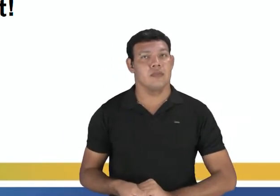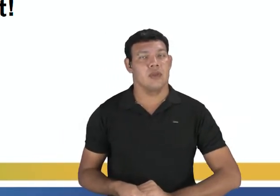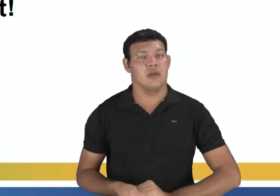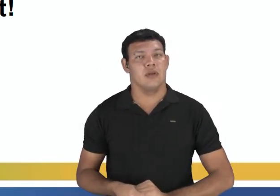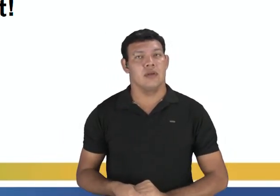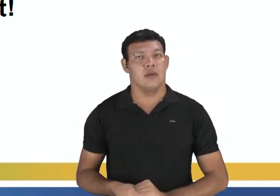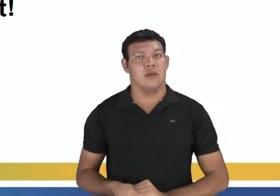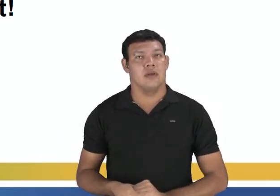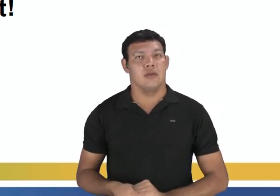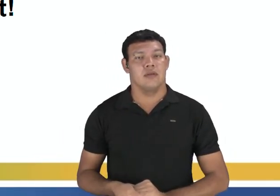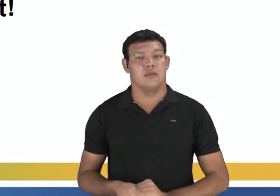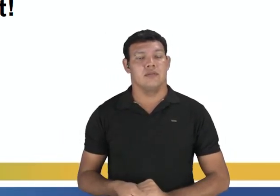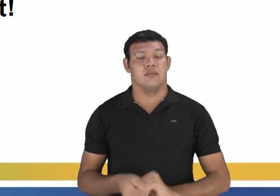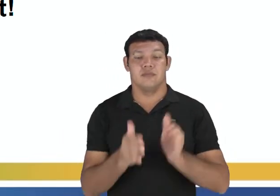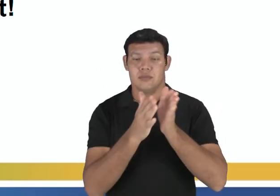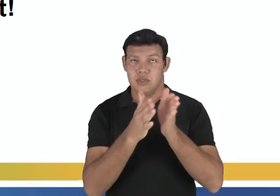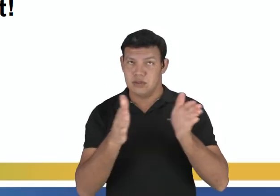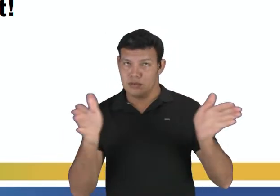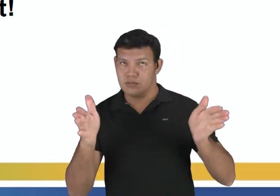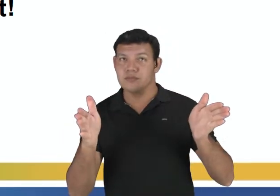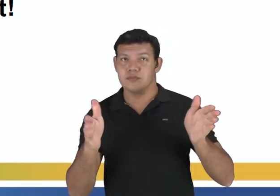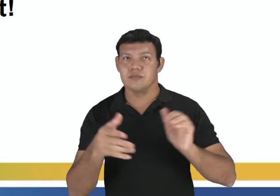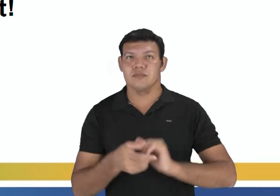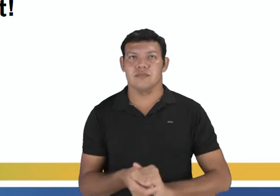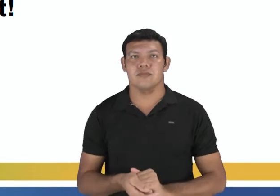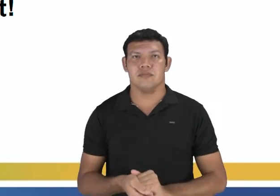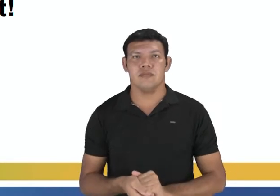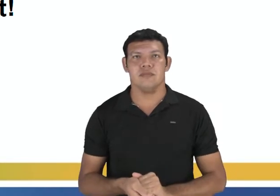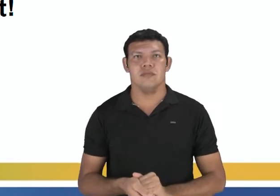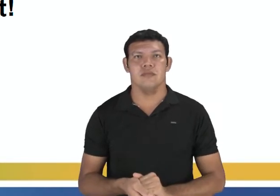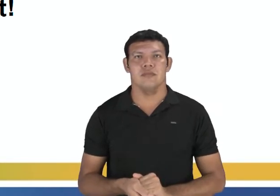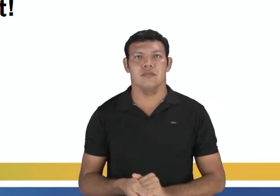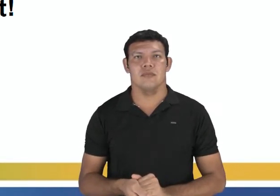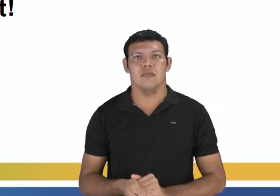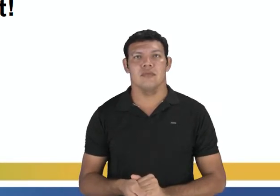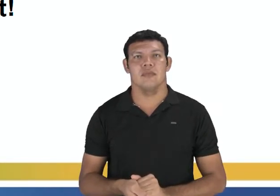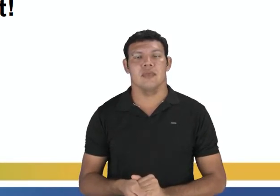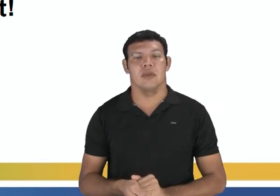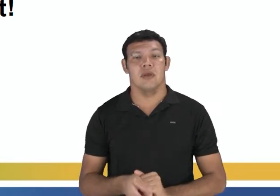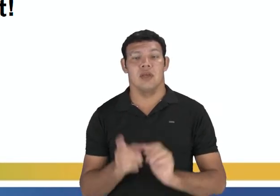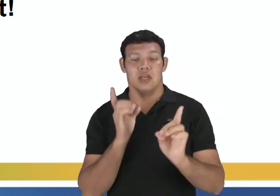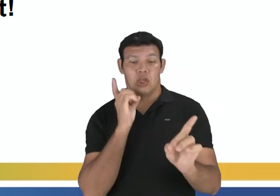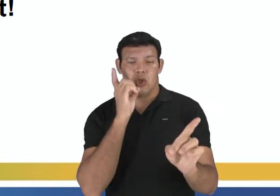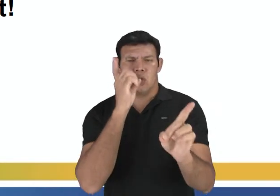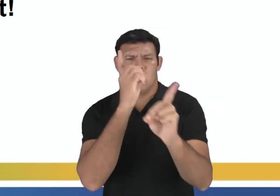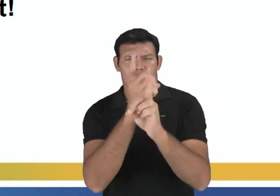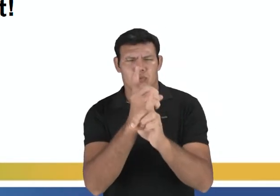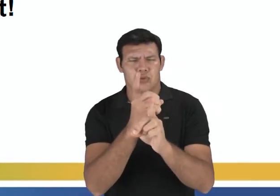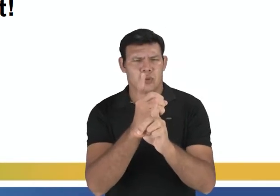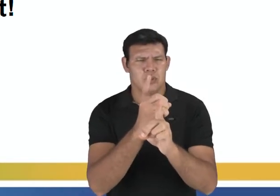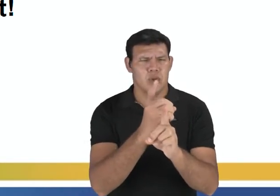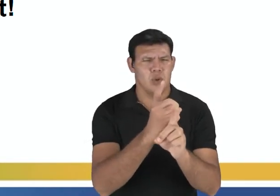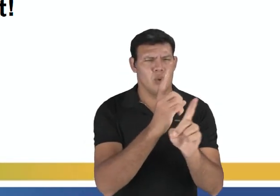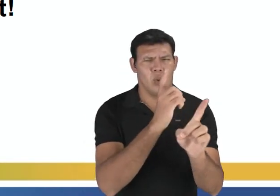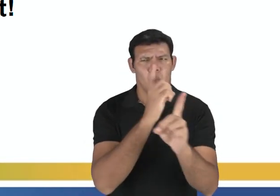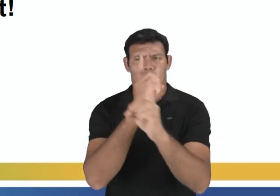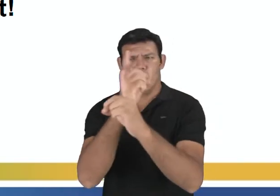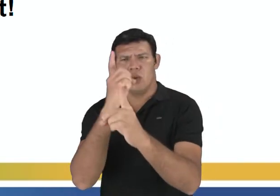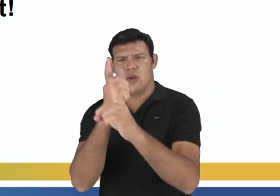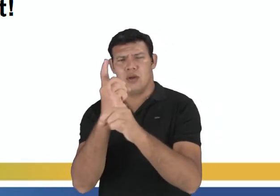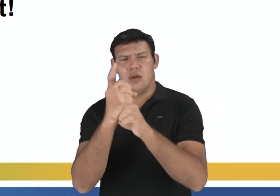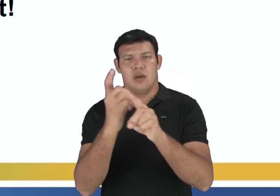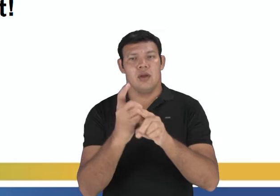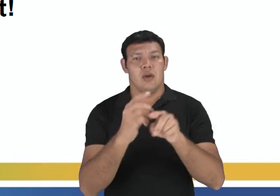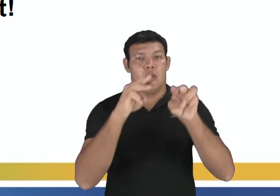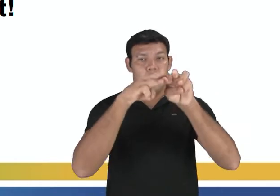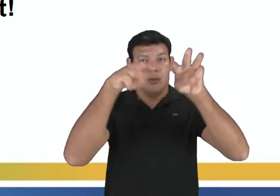many museums. Você encontra vários museus. Gente, vocês podem